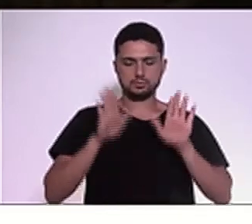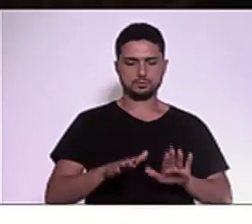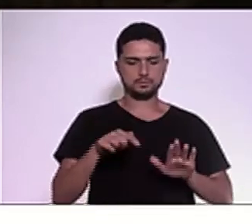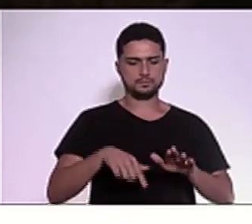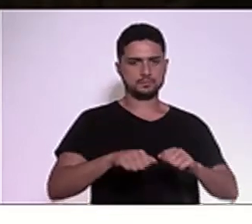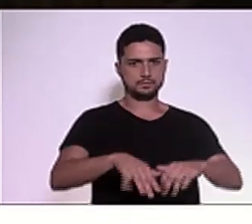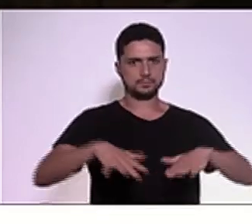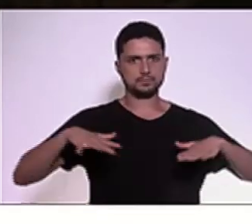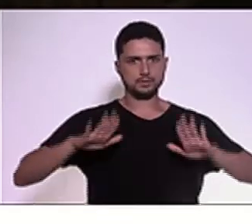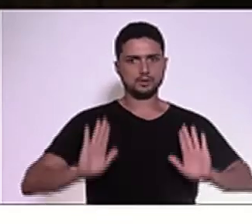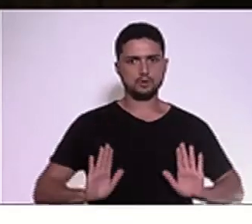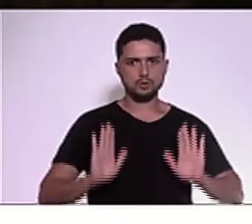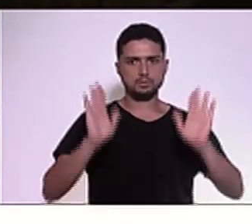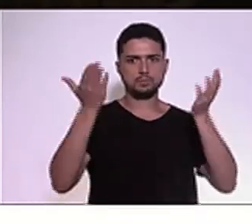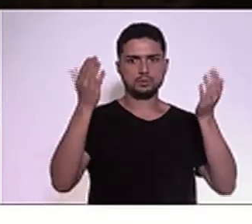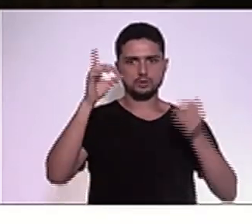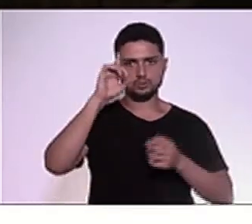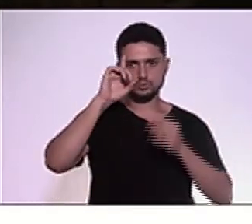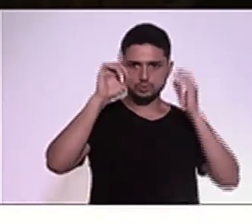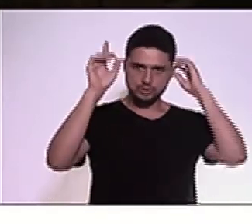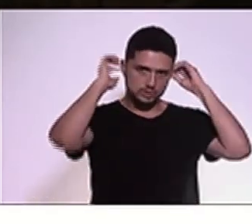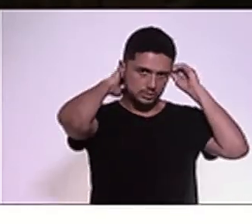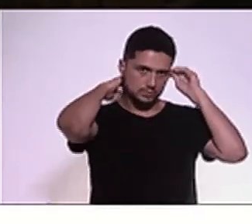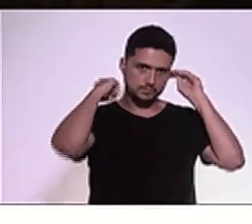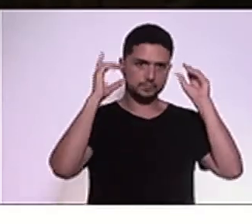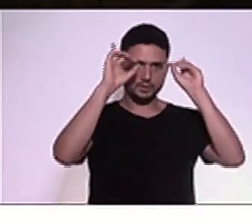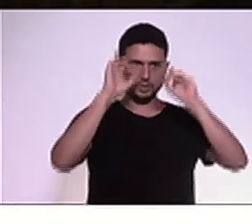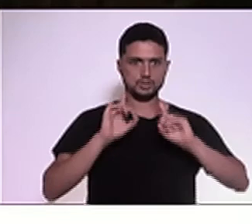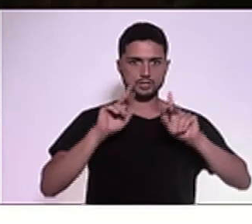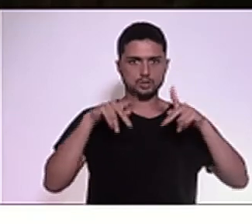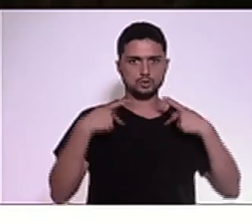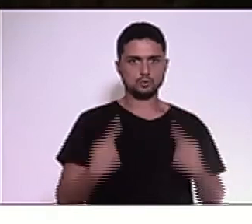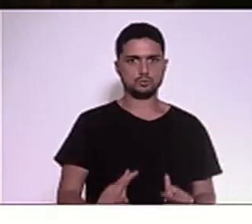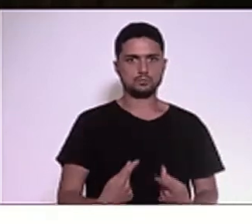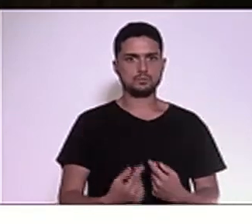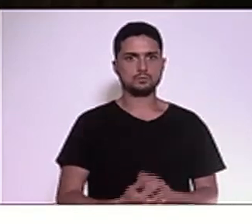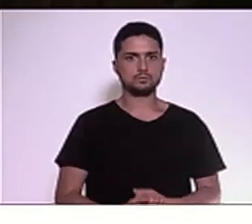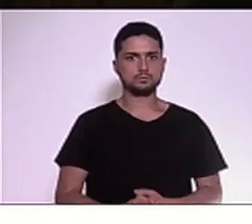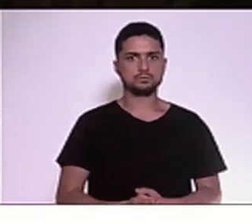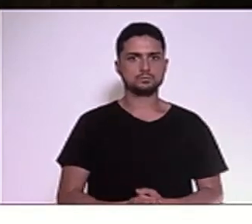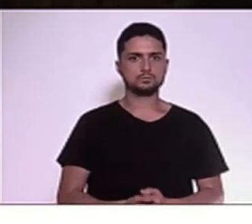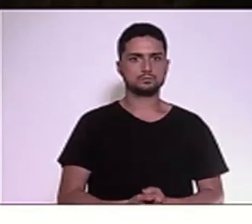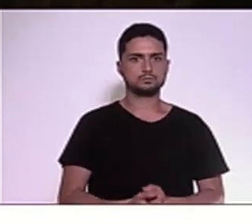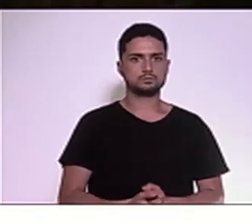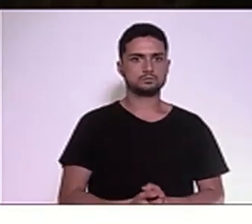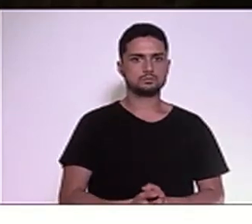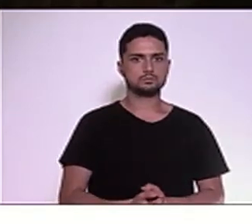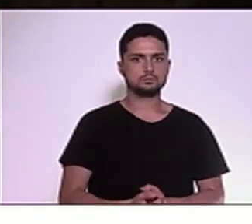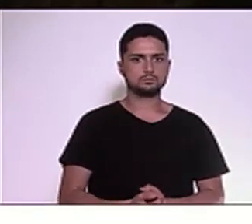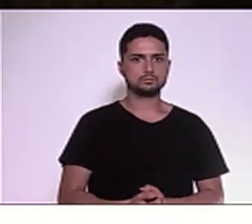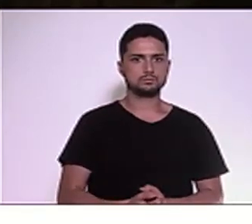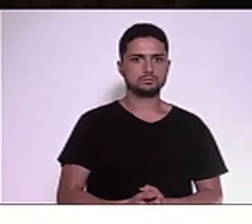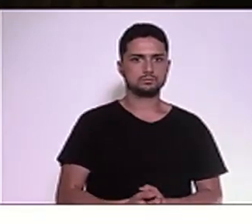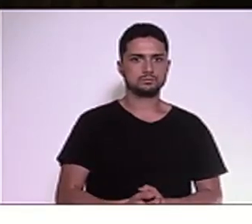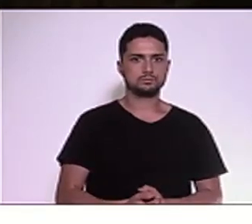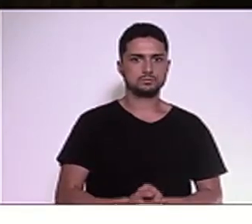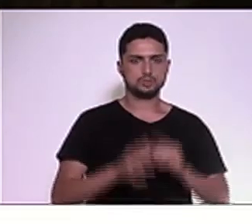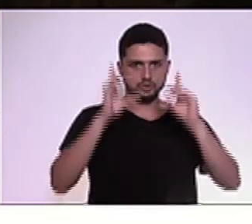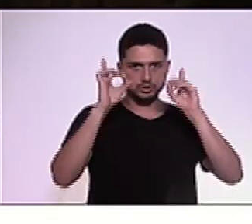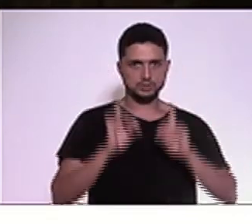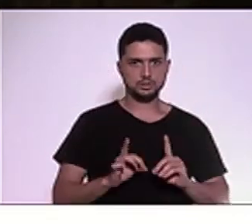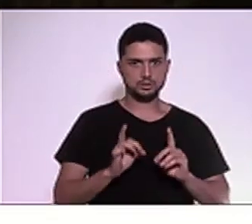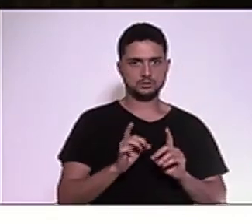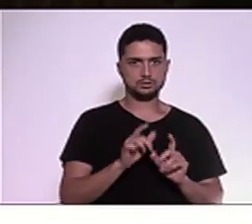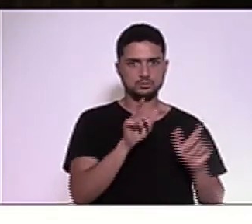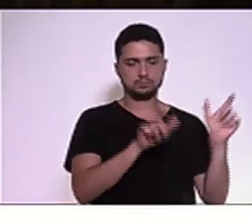aqui, comemorando a dignidade humana, os direitos e os direitos daqueles e